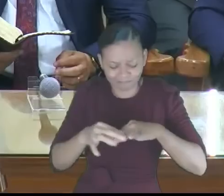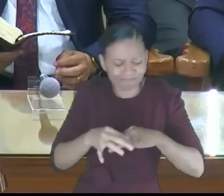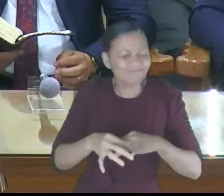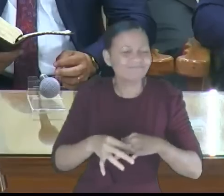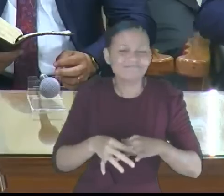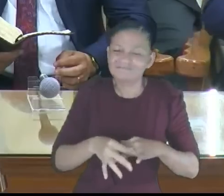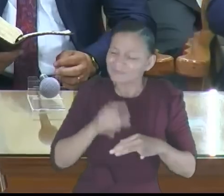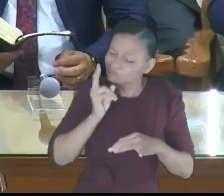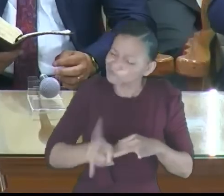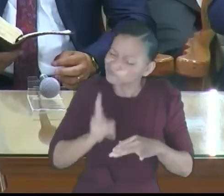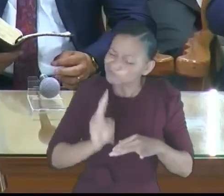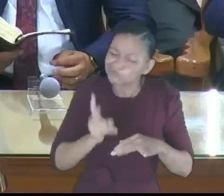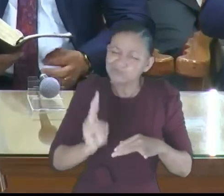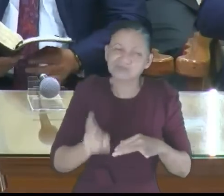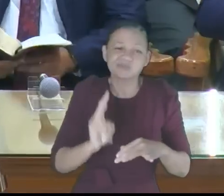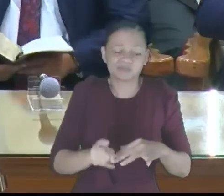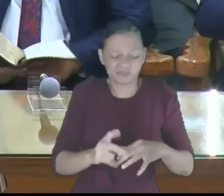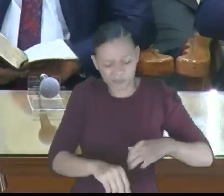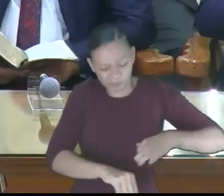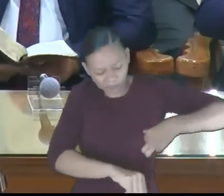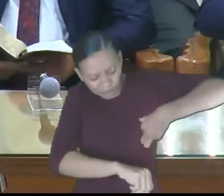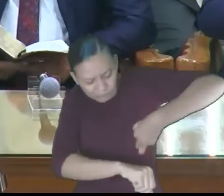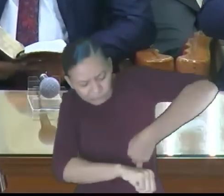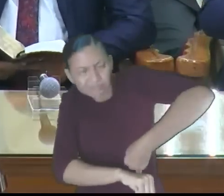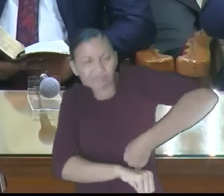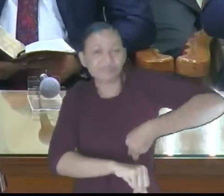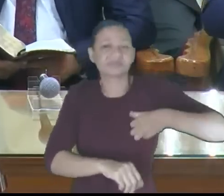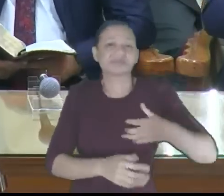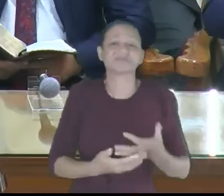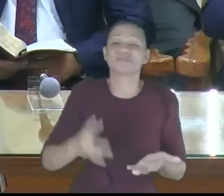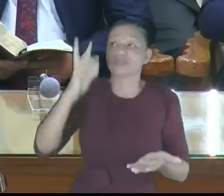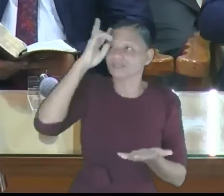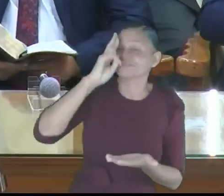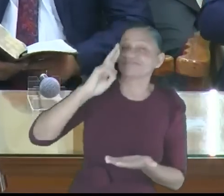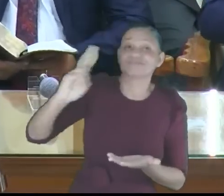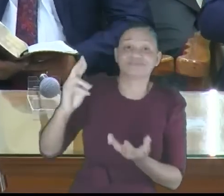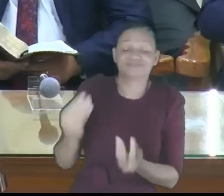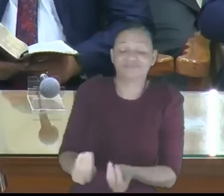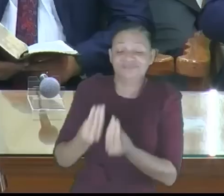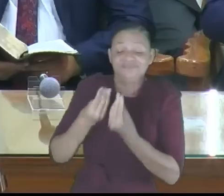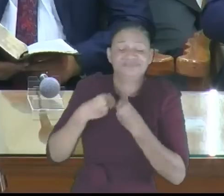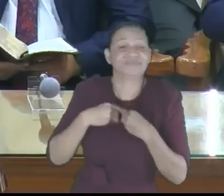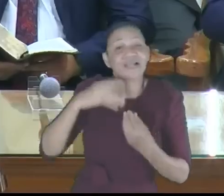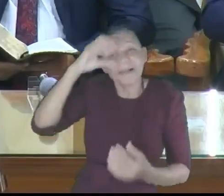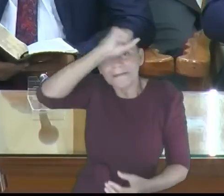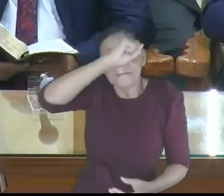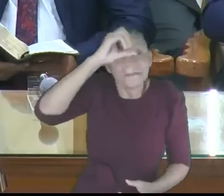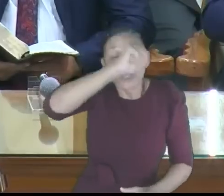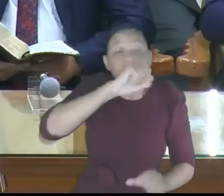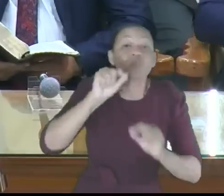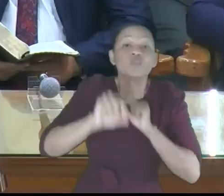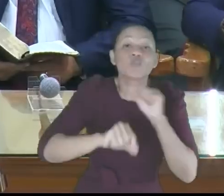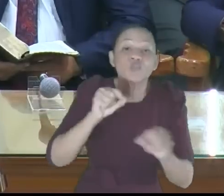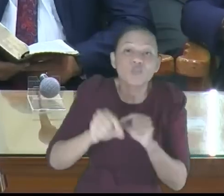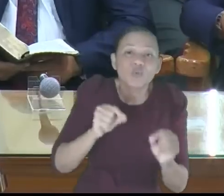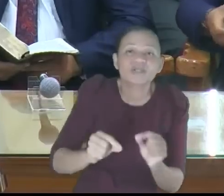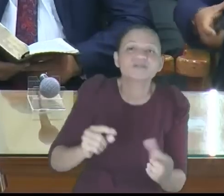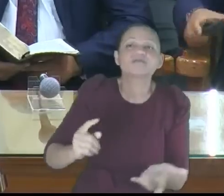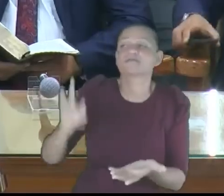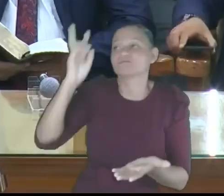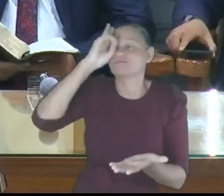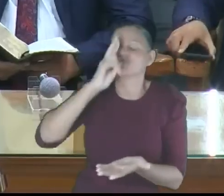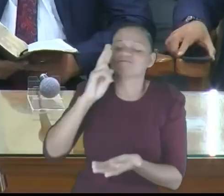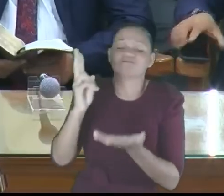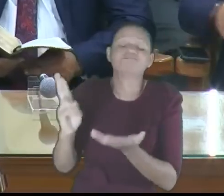no dedo, o sinete no dedo. Irmão, o Senhor, Ele nos carrega. O que é que eu aprendo aqui? Eu aprendo que o Senhor nos